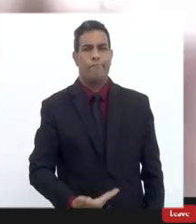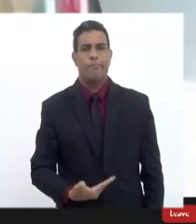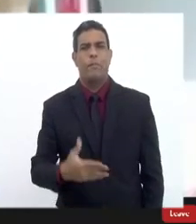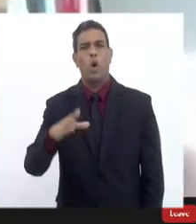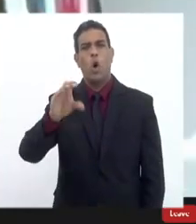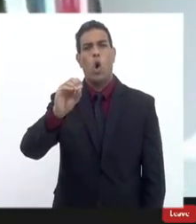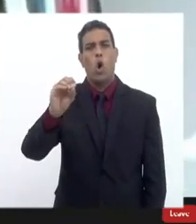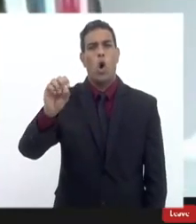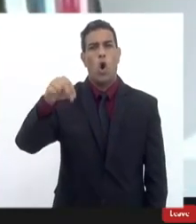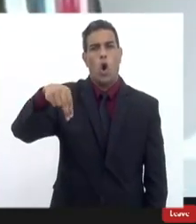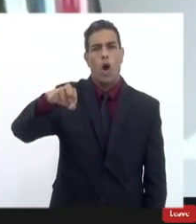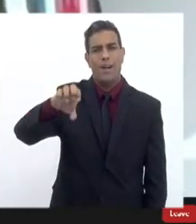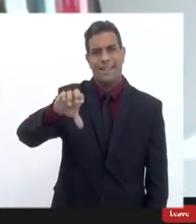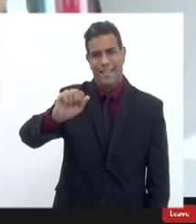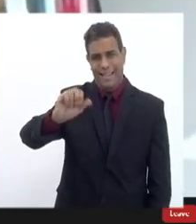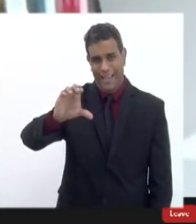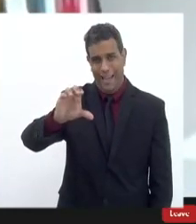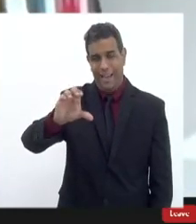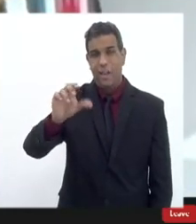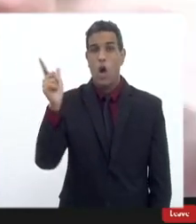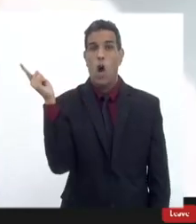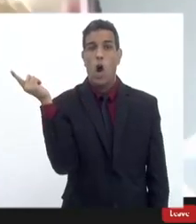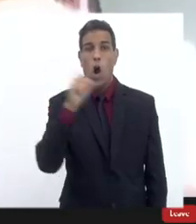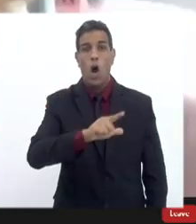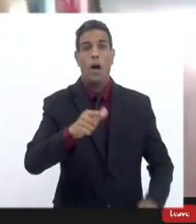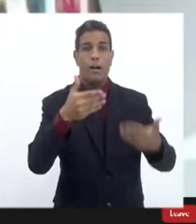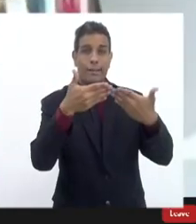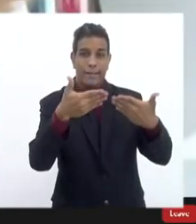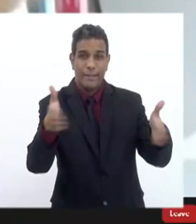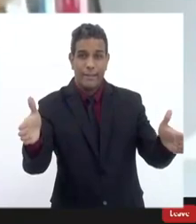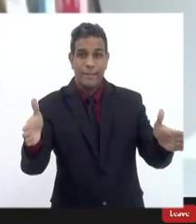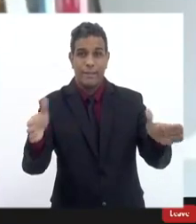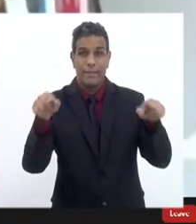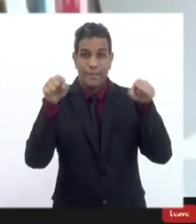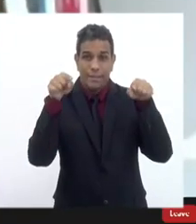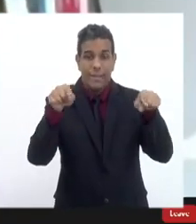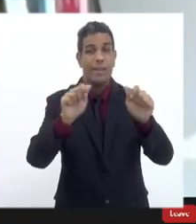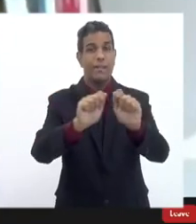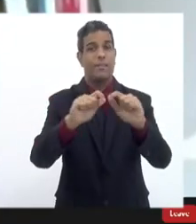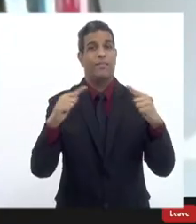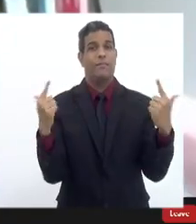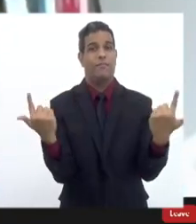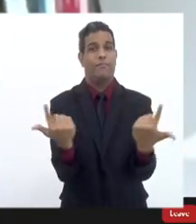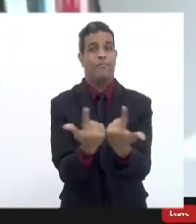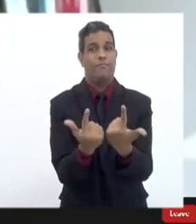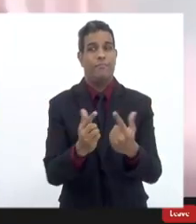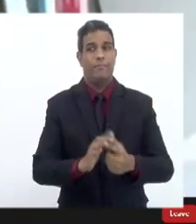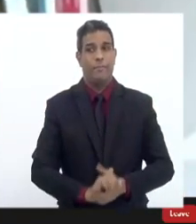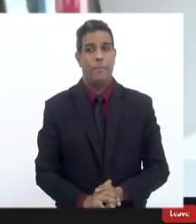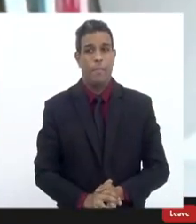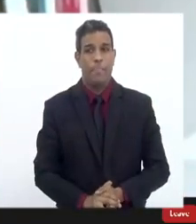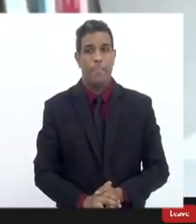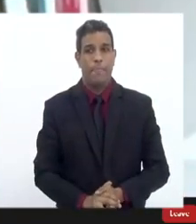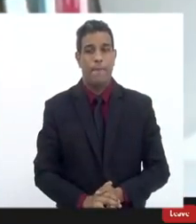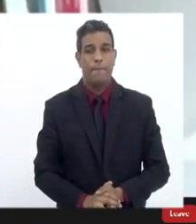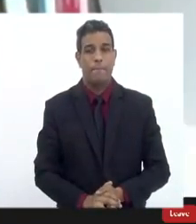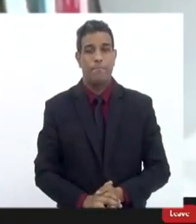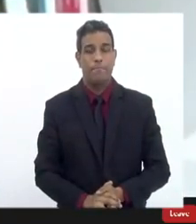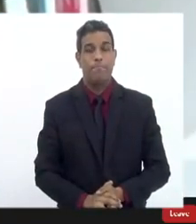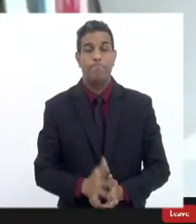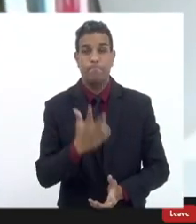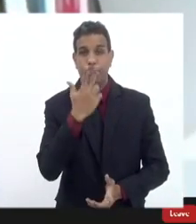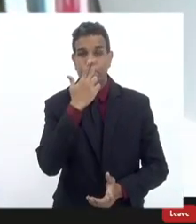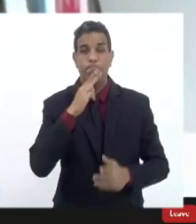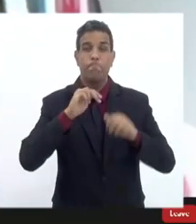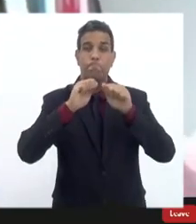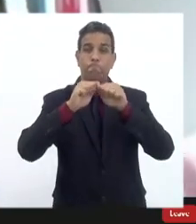CONAP, que teve o seu lançamento aqui, aí nesta casa, e que está tendo uma